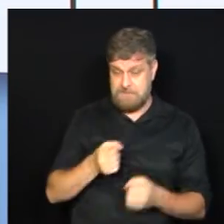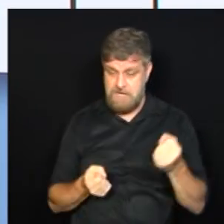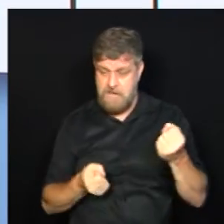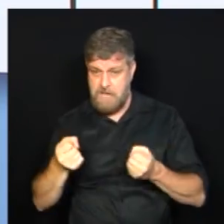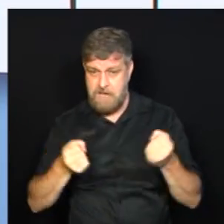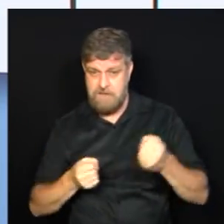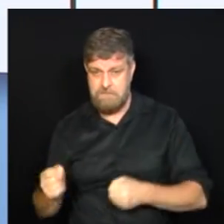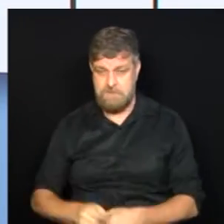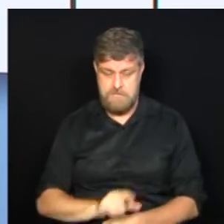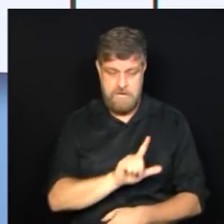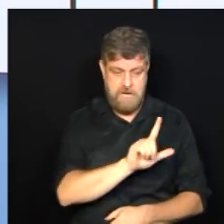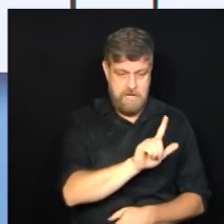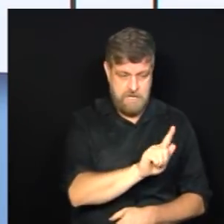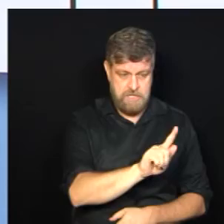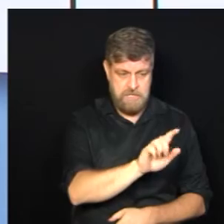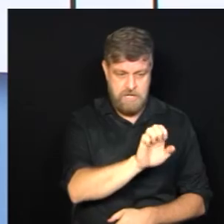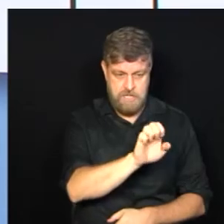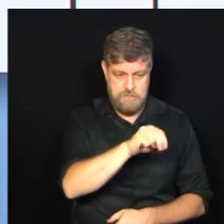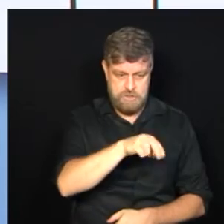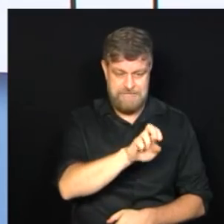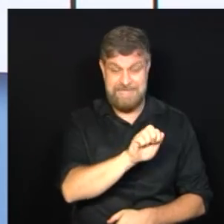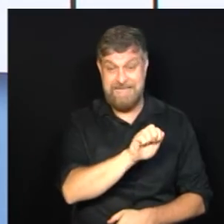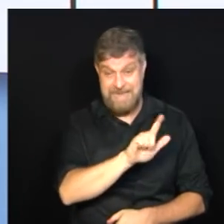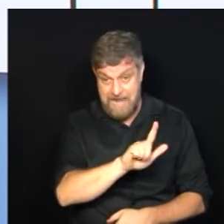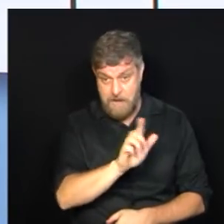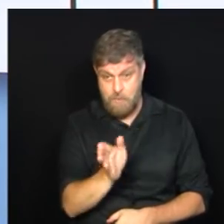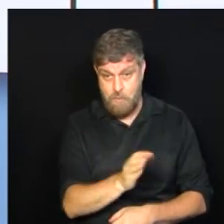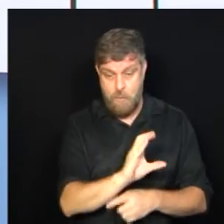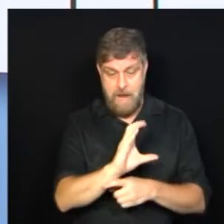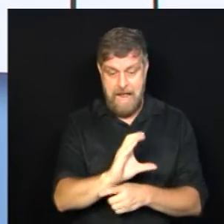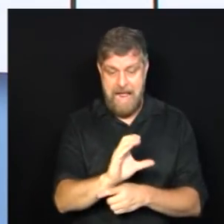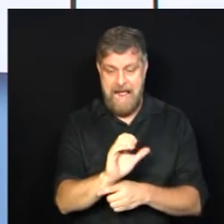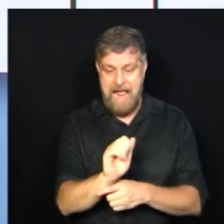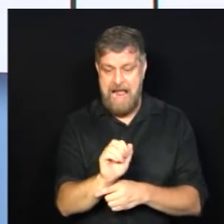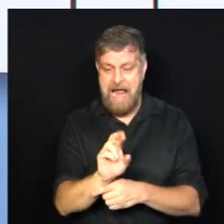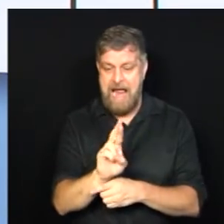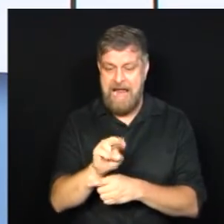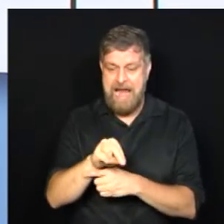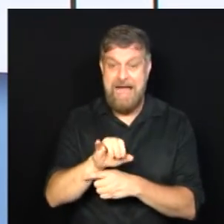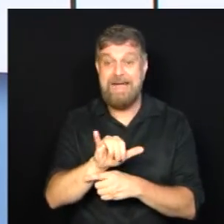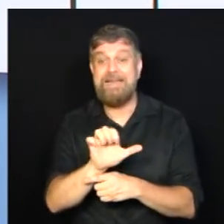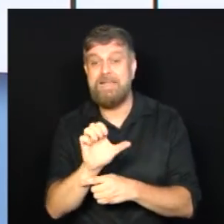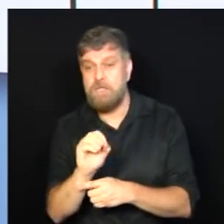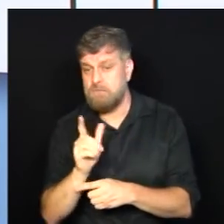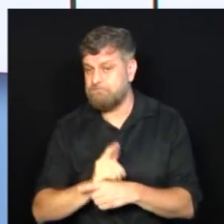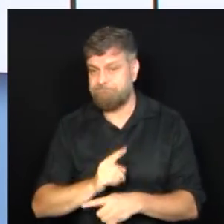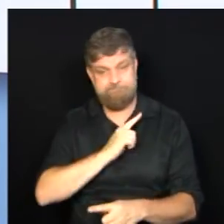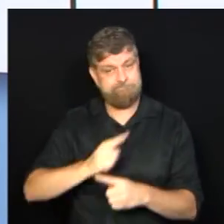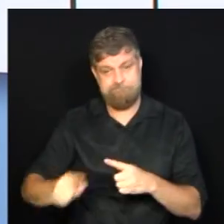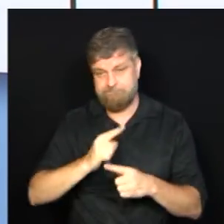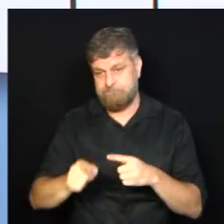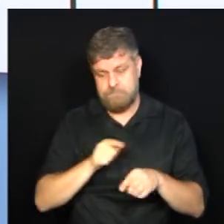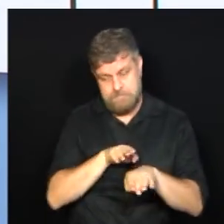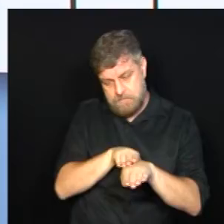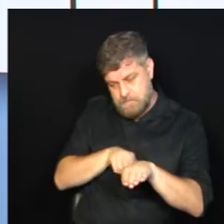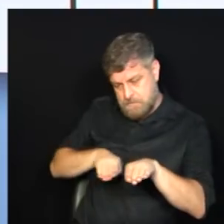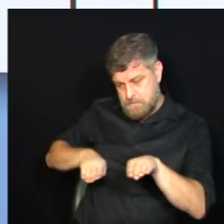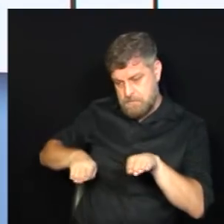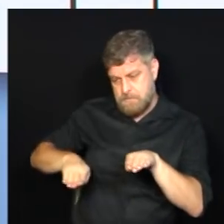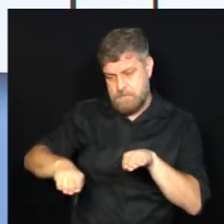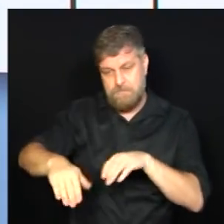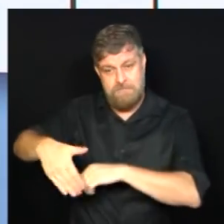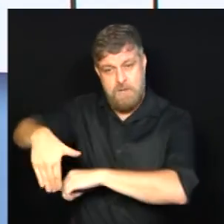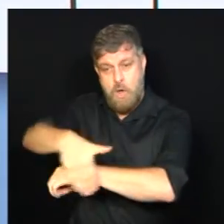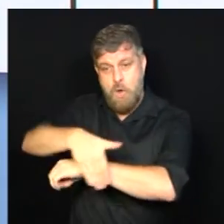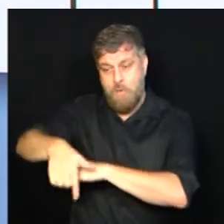General Carneiro para ter acesso à Avenida João Jorge não vai poder utilizar. E aí tem os desvios, olha, pela rua